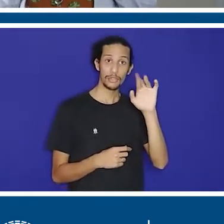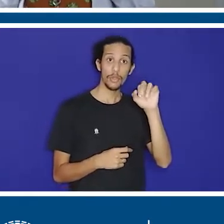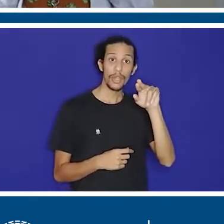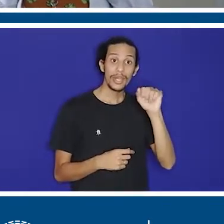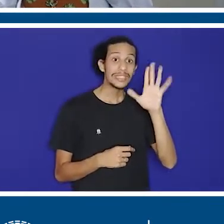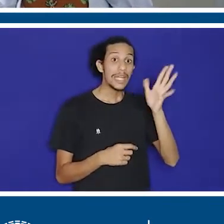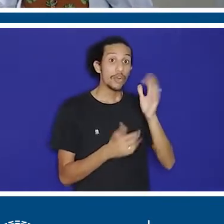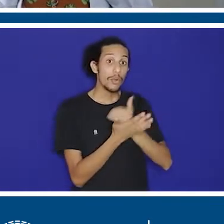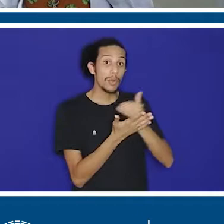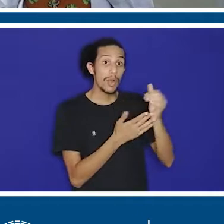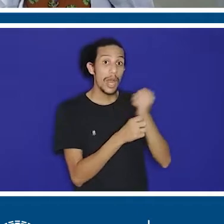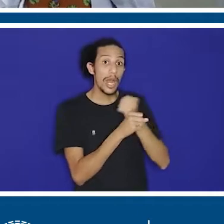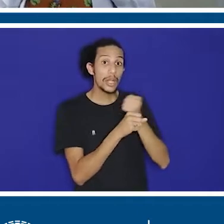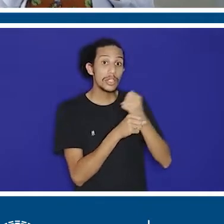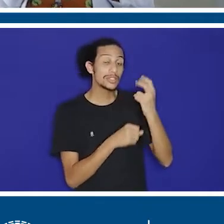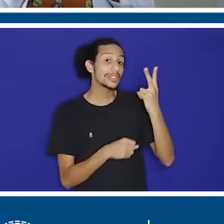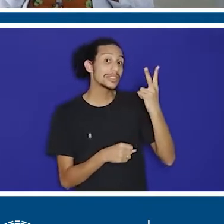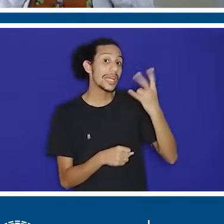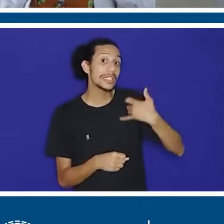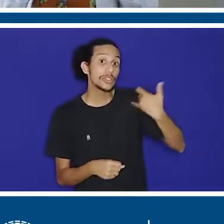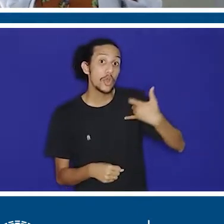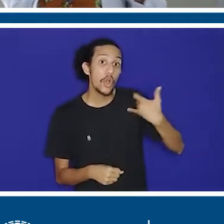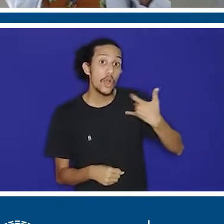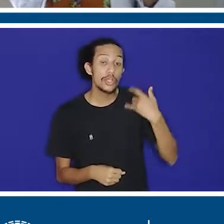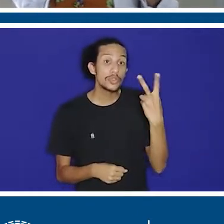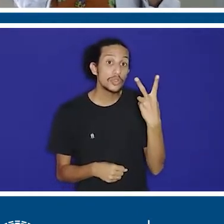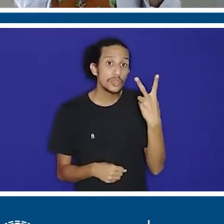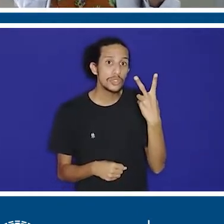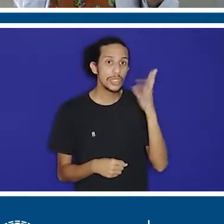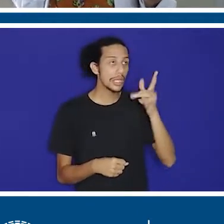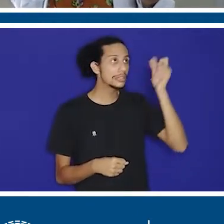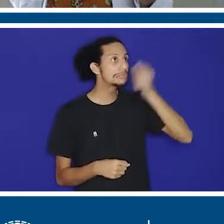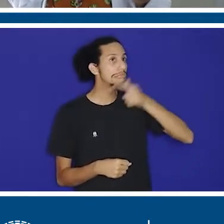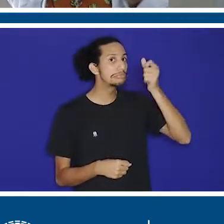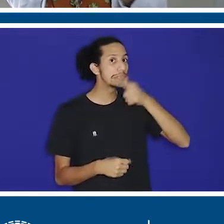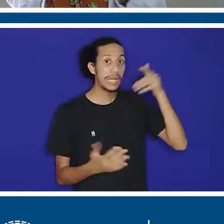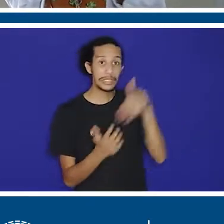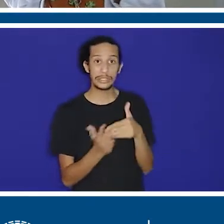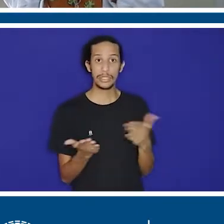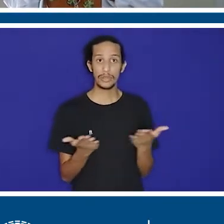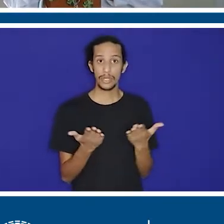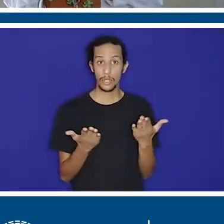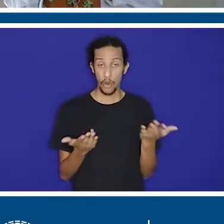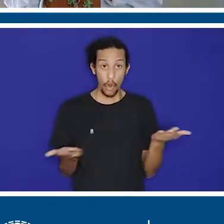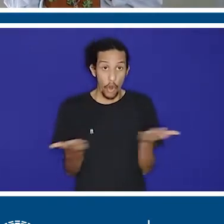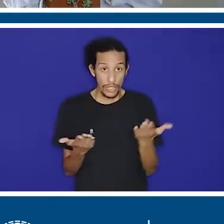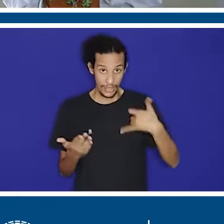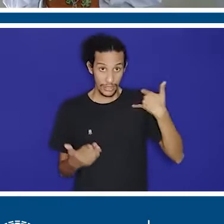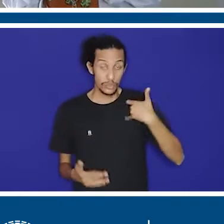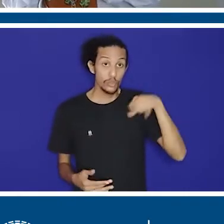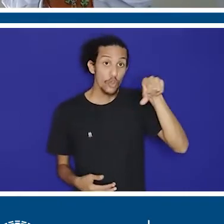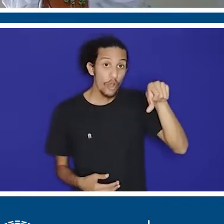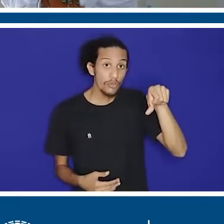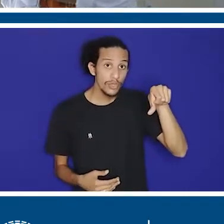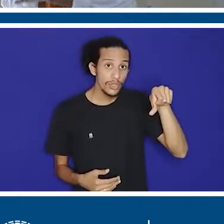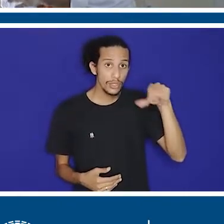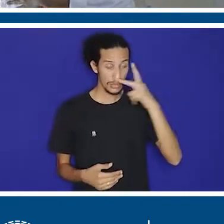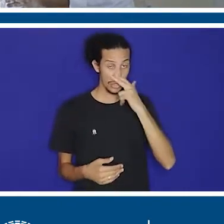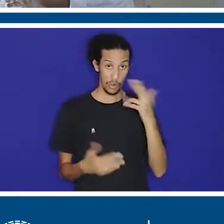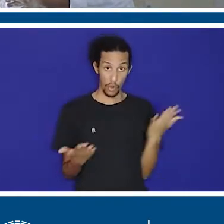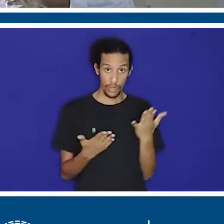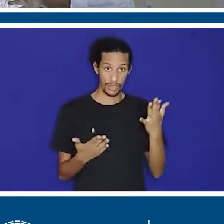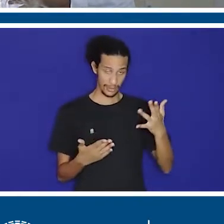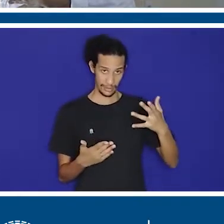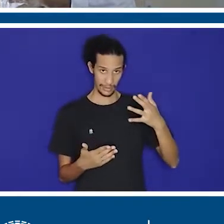vou dizer que aquilo está errado? A criança teve evolução, mas ela está com 9 anos com o corpo de uma menina